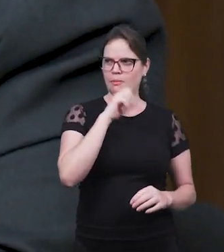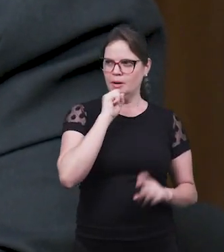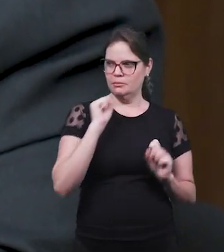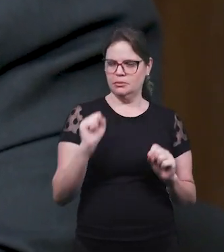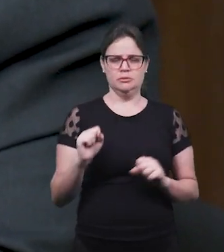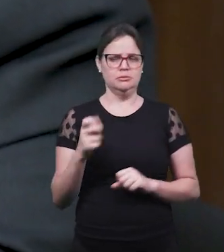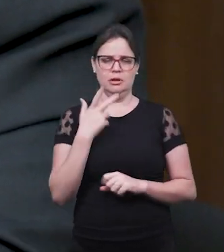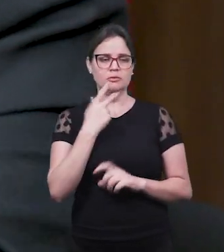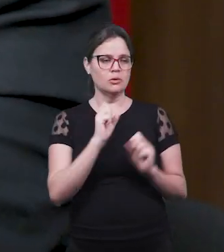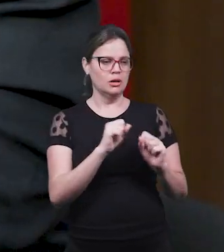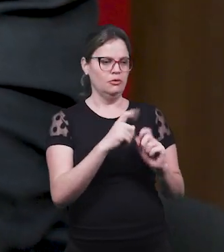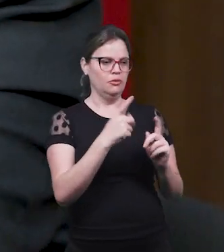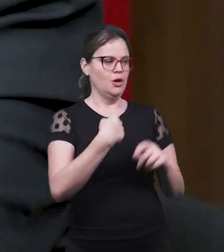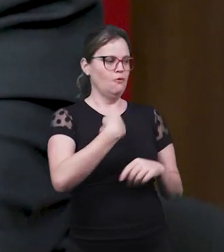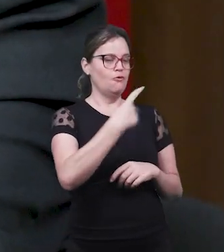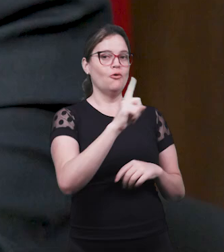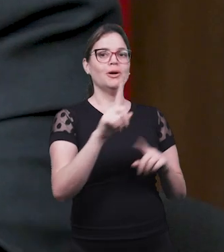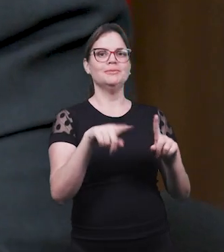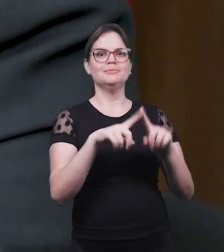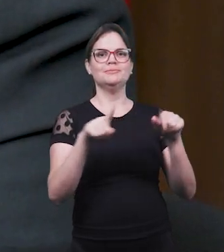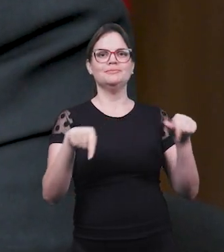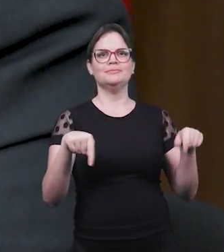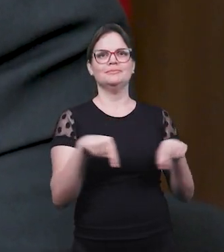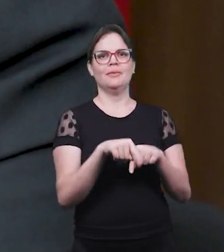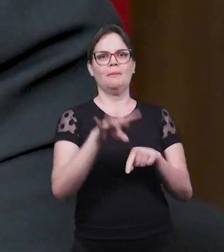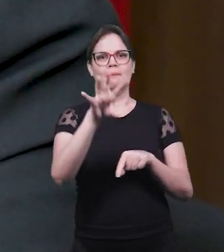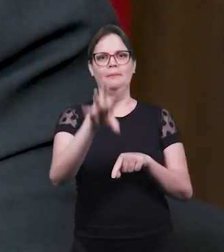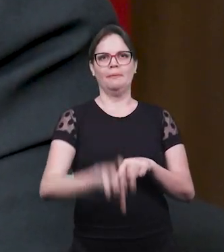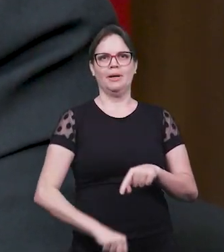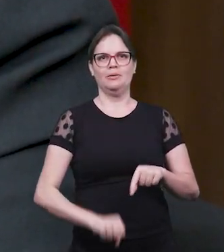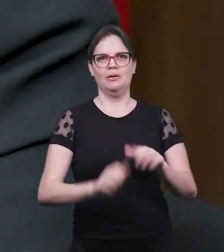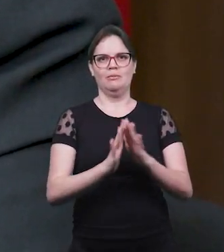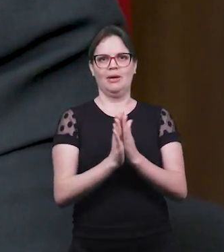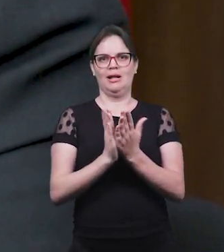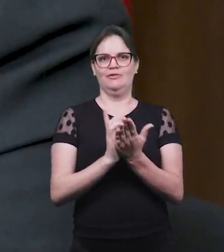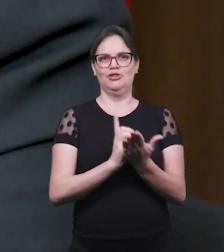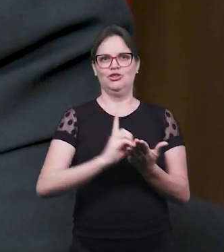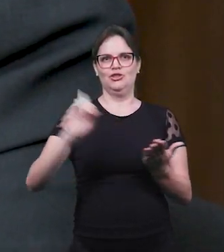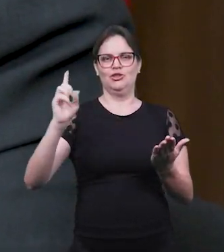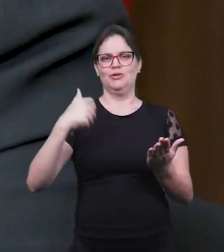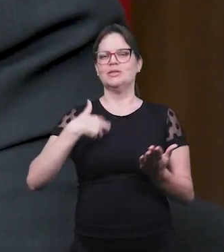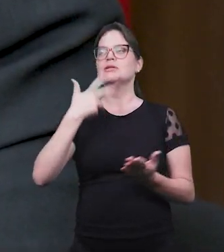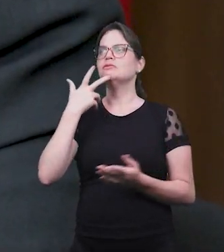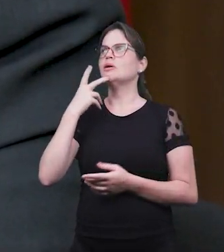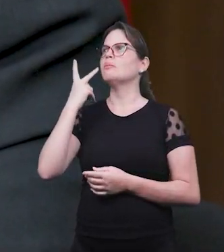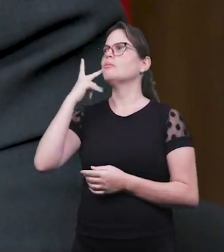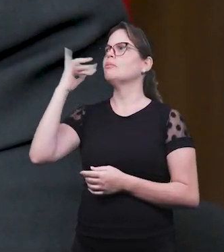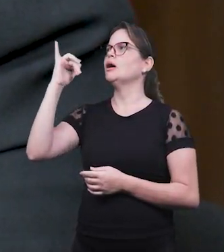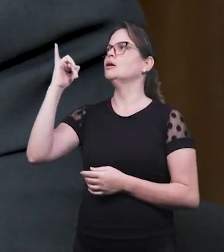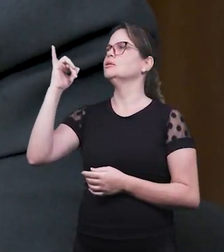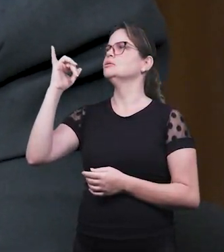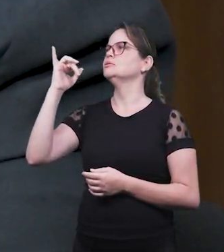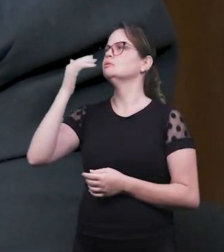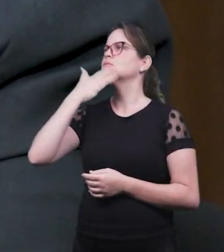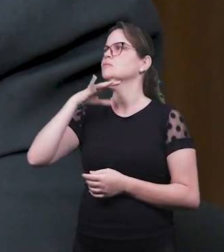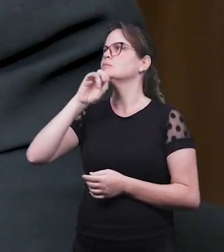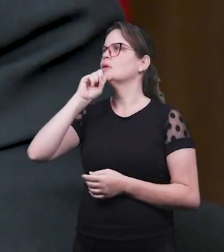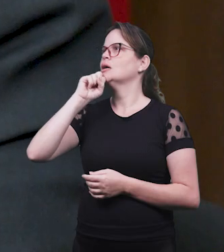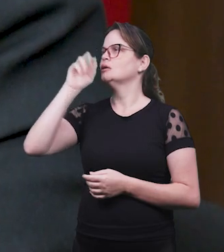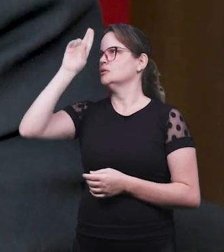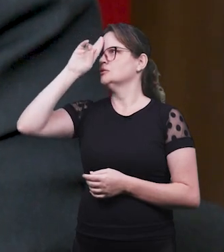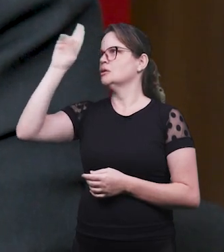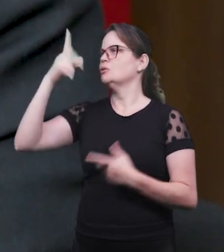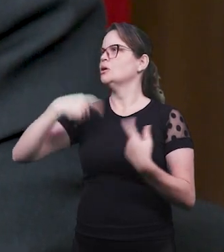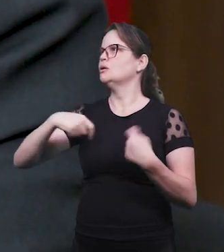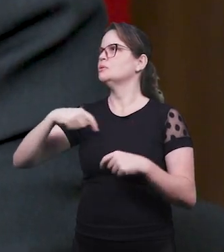pode. Ela foi para o quarto, pegou uma Bíblia e disse: Senhor, eu preciso de ouvir a tua